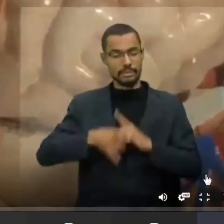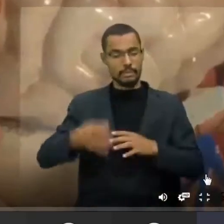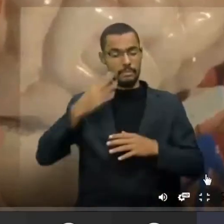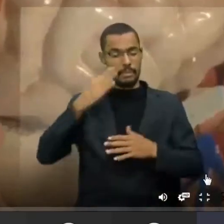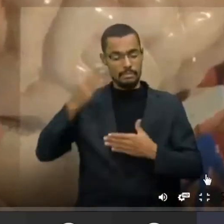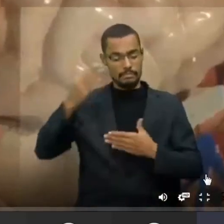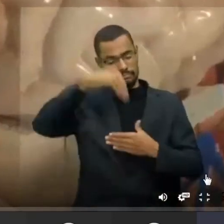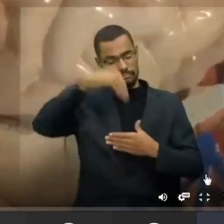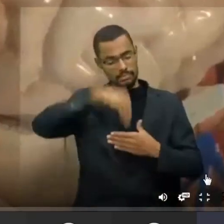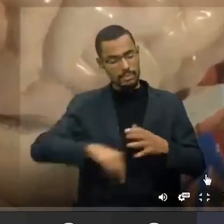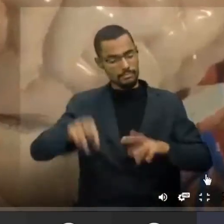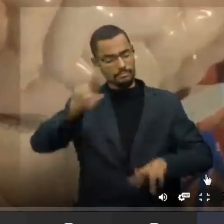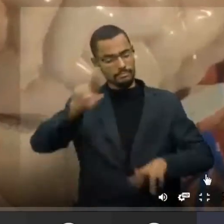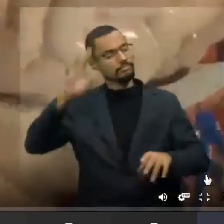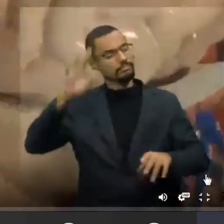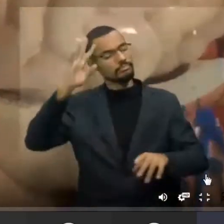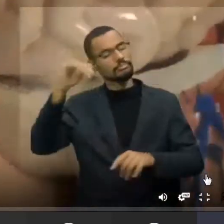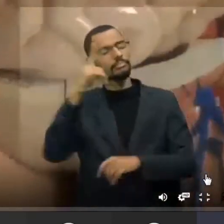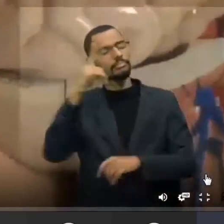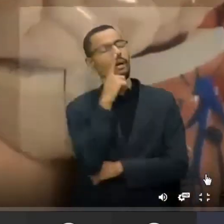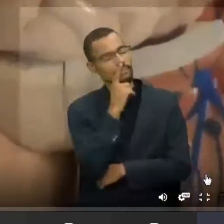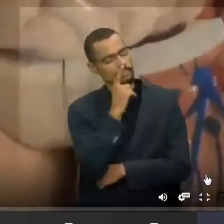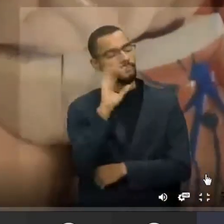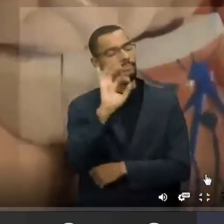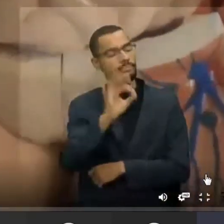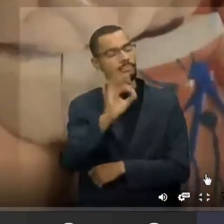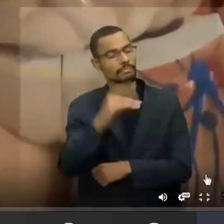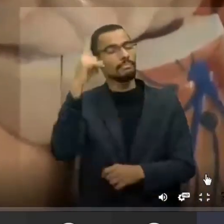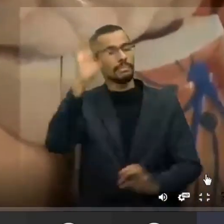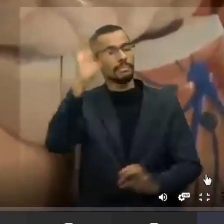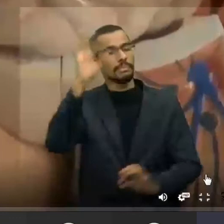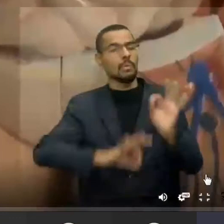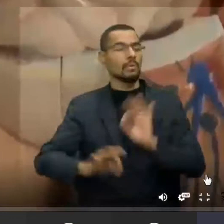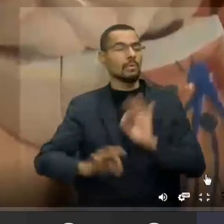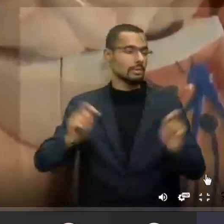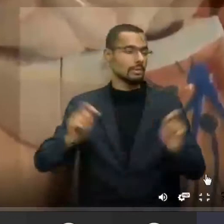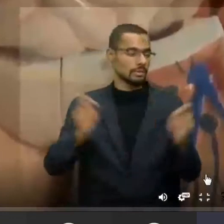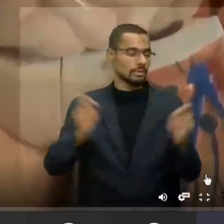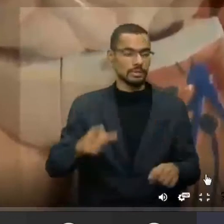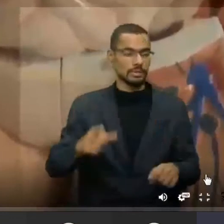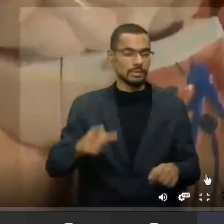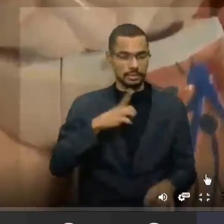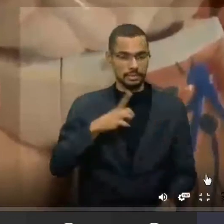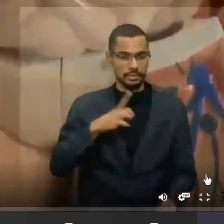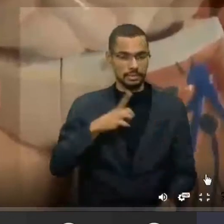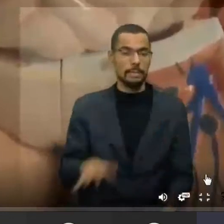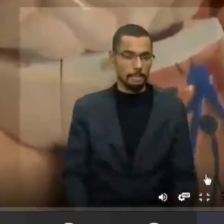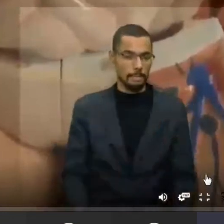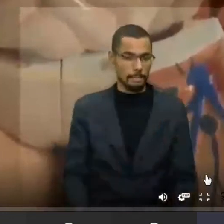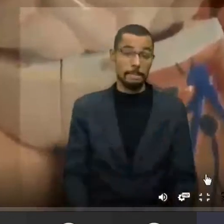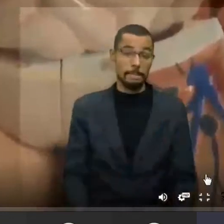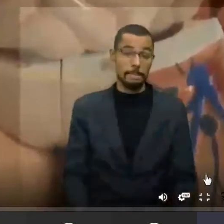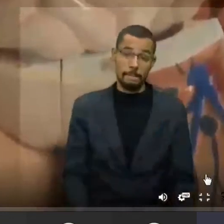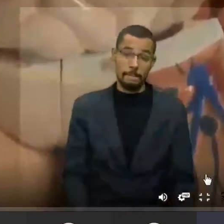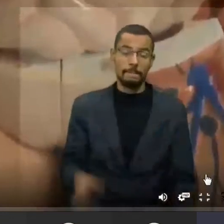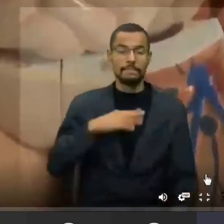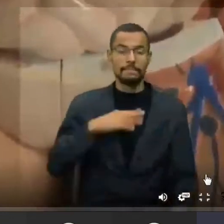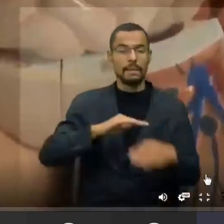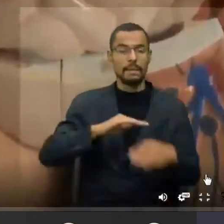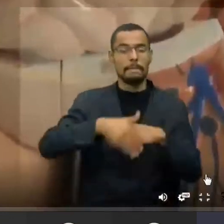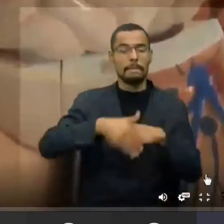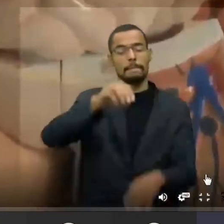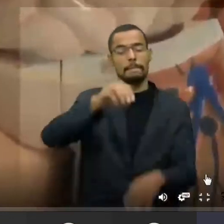dentro, eu vejo, então, as rugosidades que constituem, então, esse órgão. Então, eu tenho as membranas,